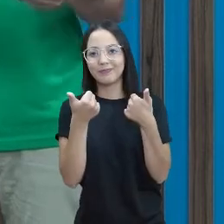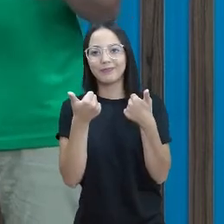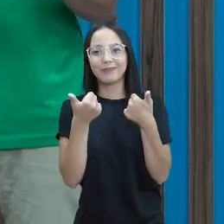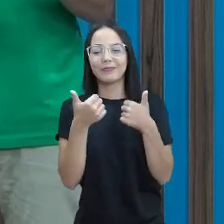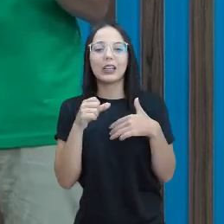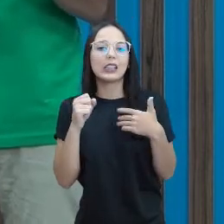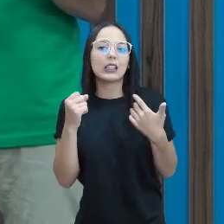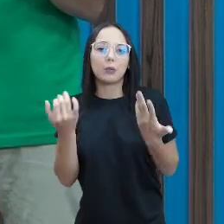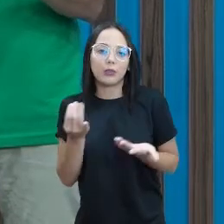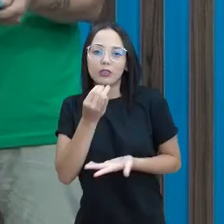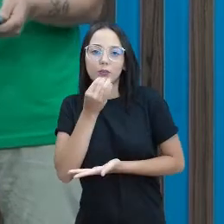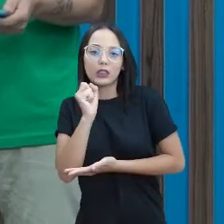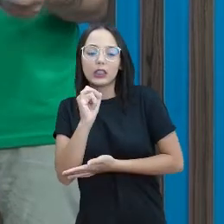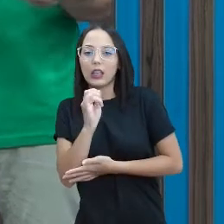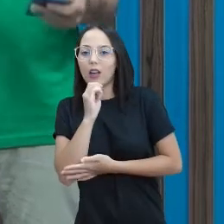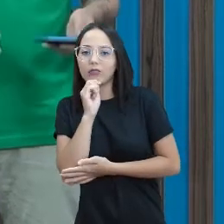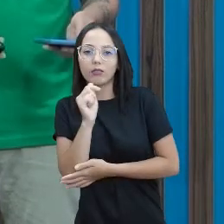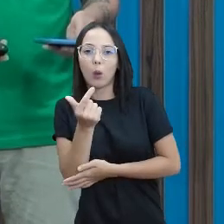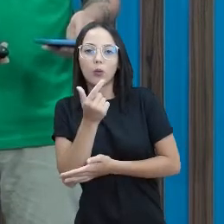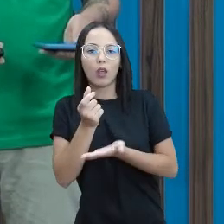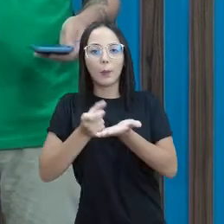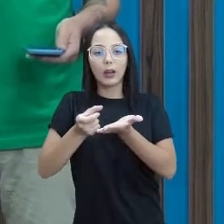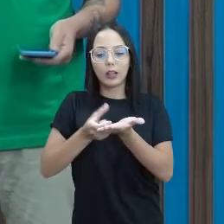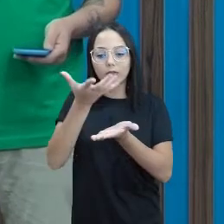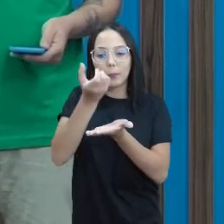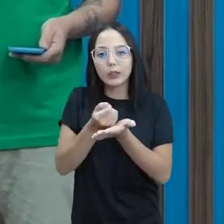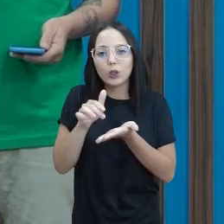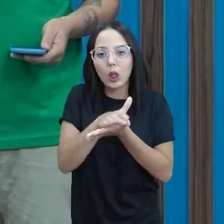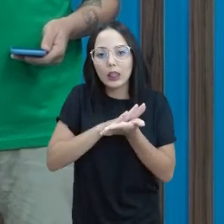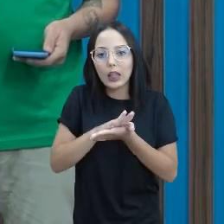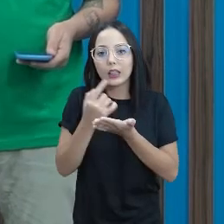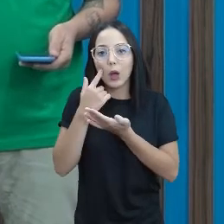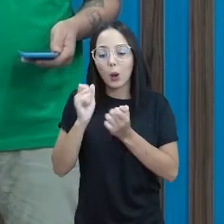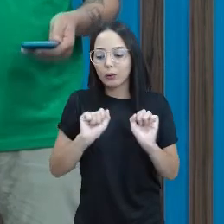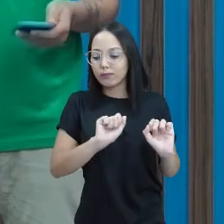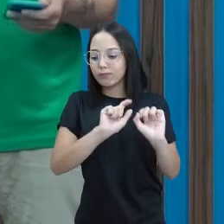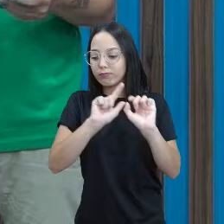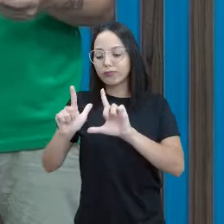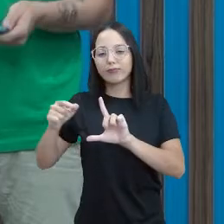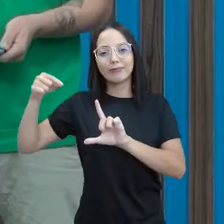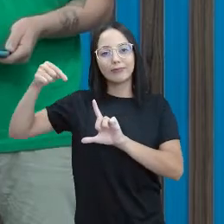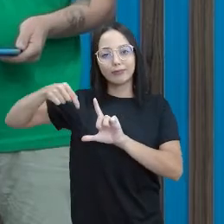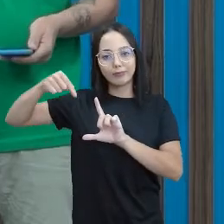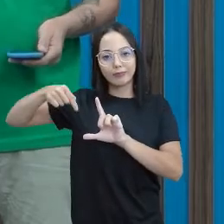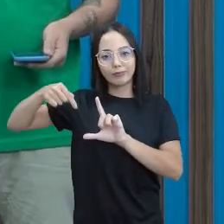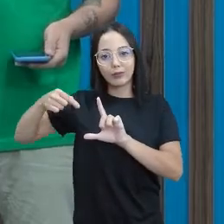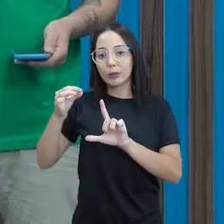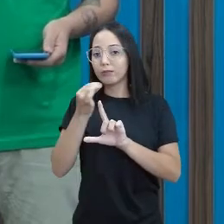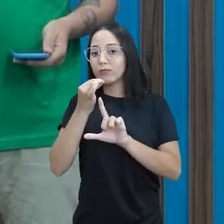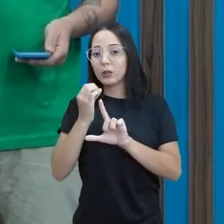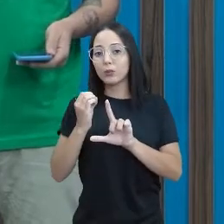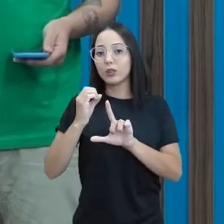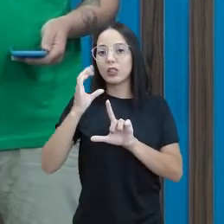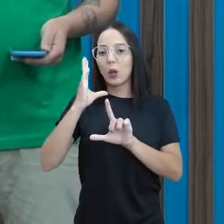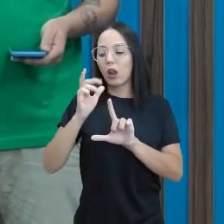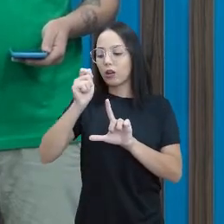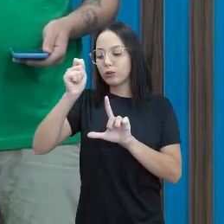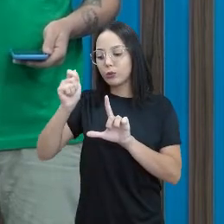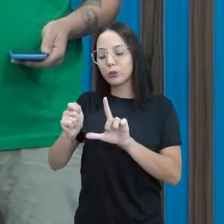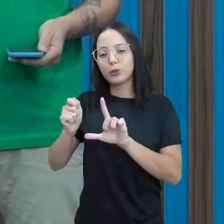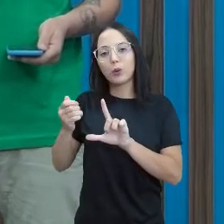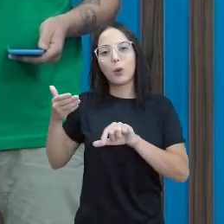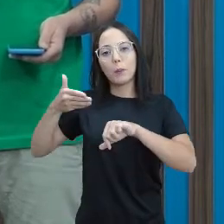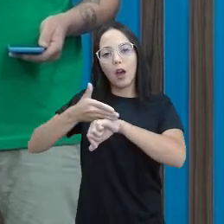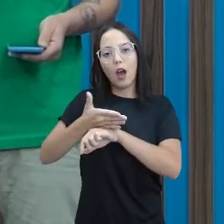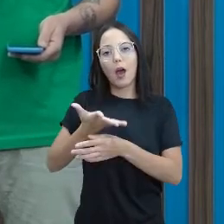Então, se você ainda não tem o aplicativo, vai aparecer aí na tela agora o QR Code para você baixar o aplicativo.